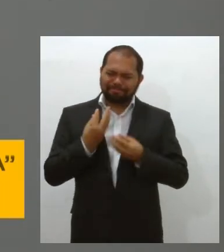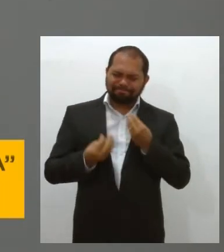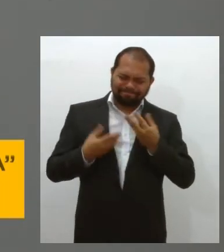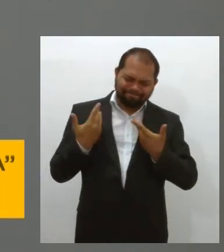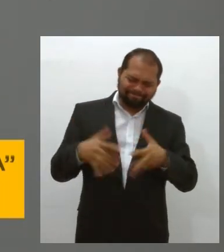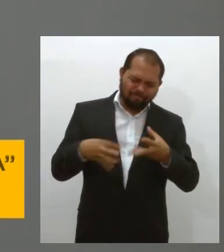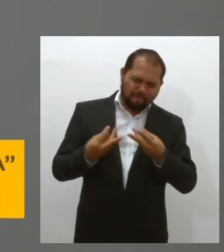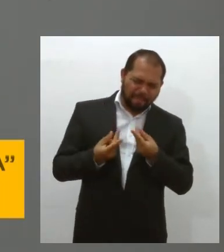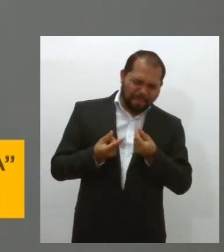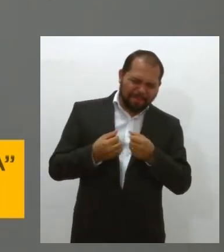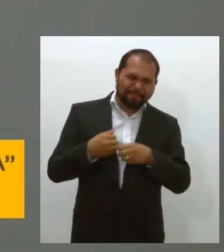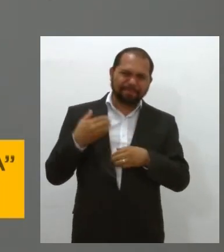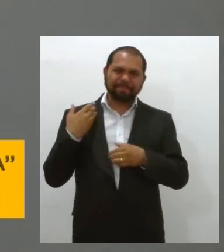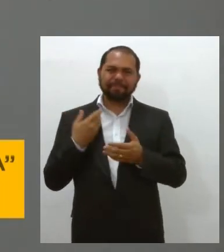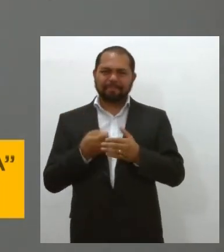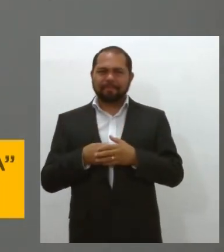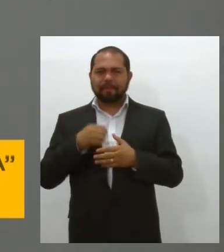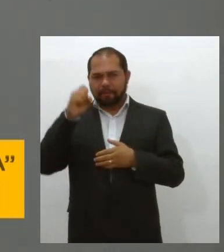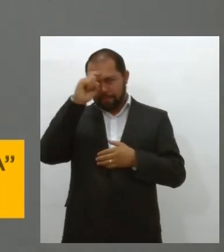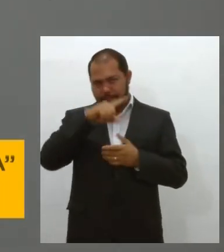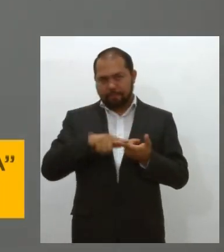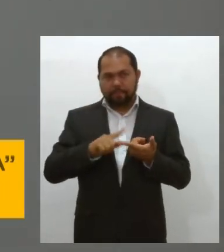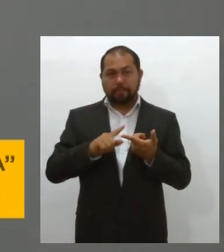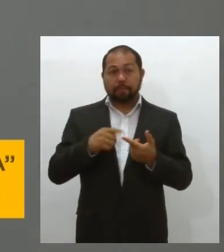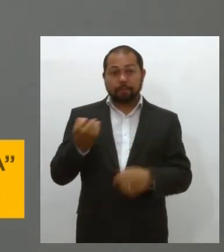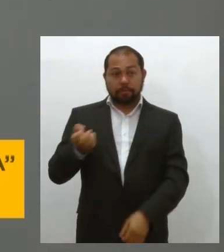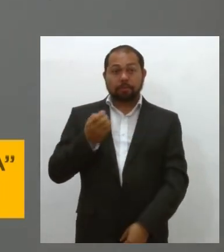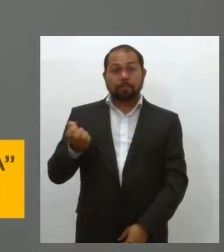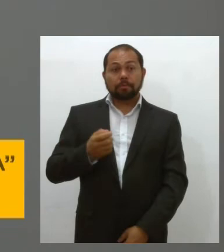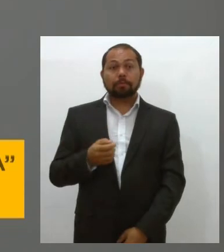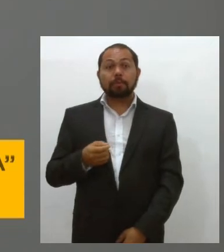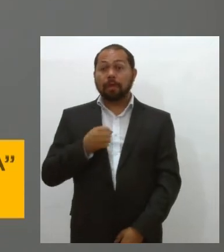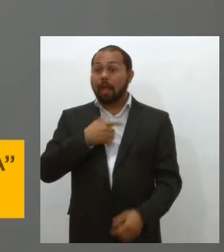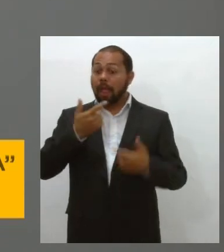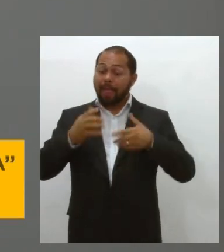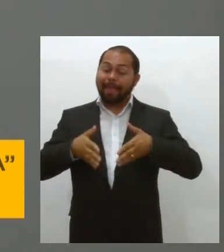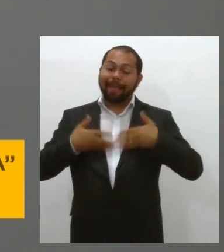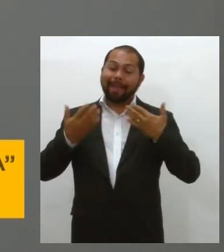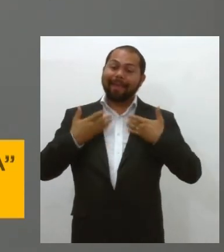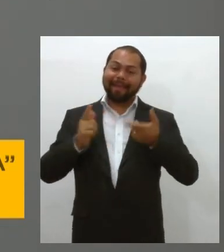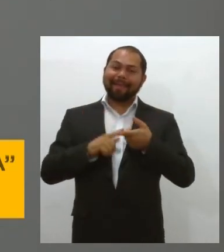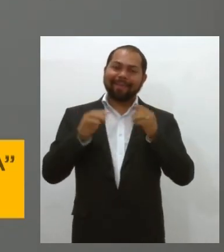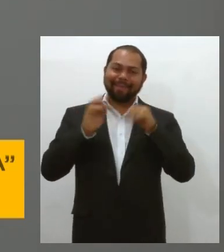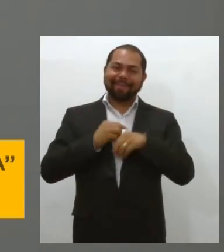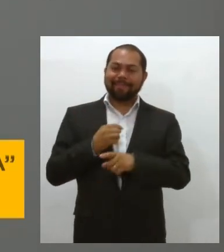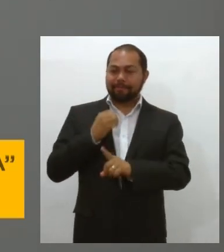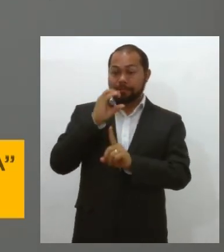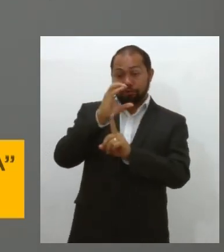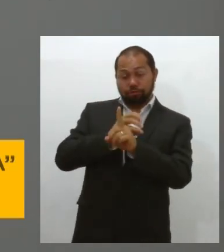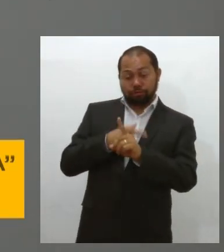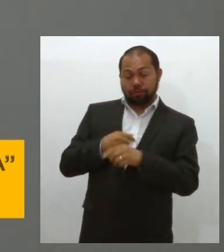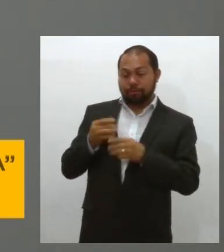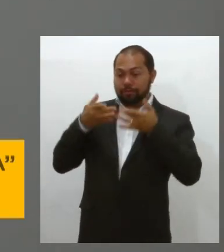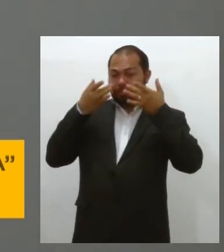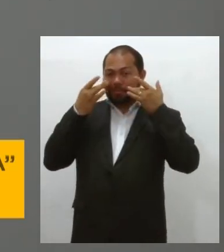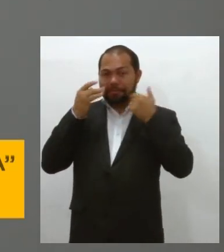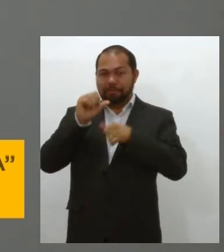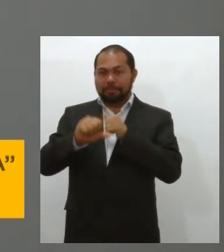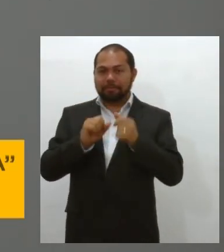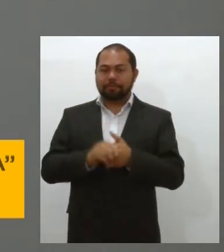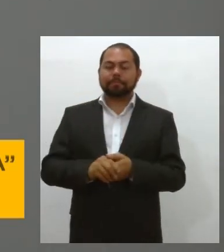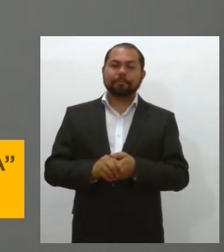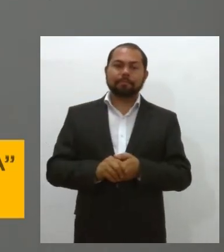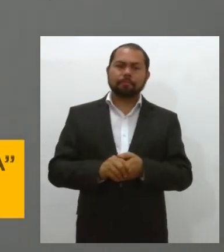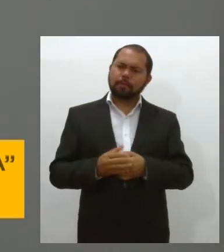Tão hostil. E a gente queria trazer um pouco de alegria, né? Informação, ser cidadão através da arte. E estamos aqui para tentar plantar